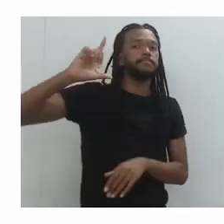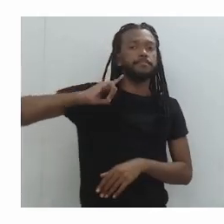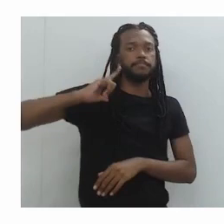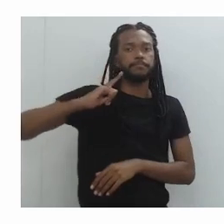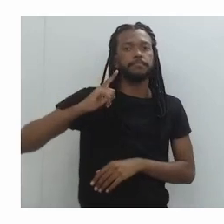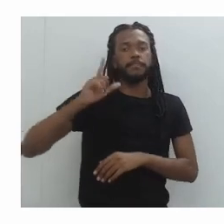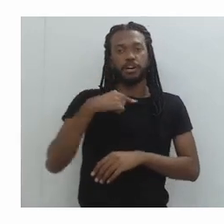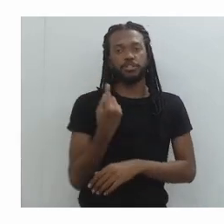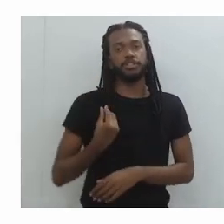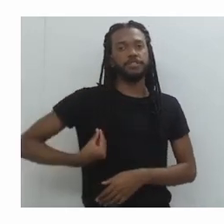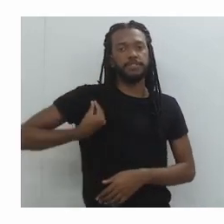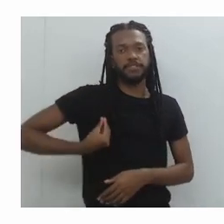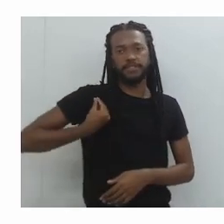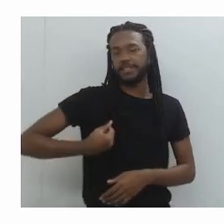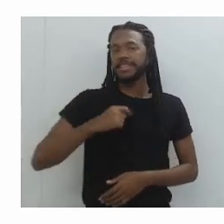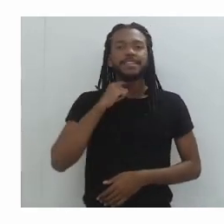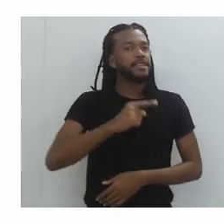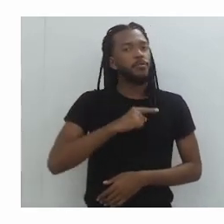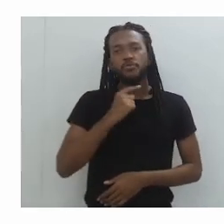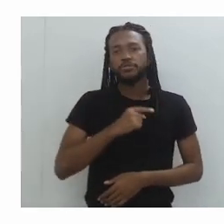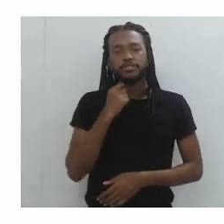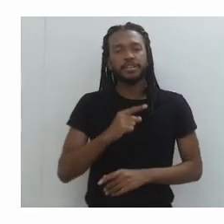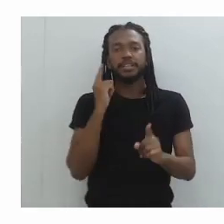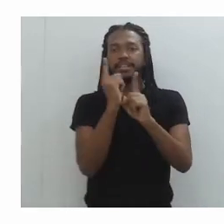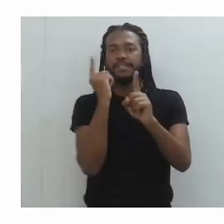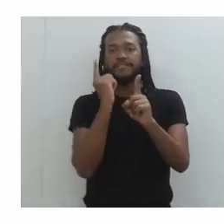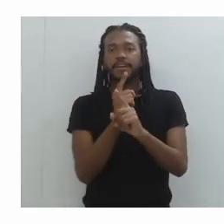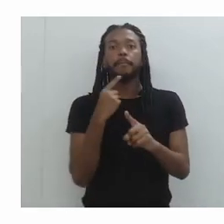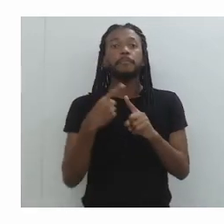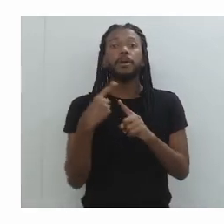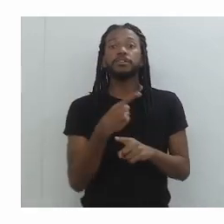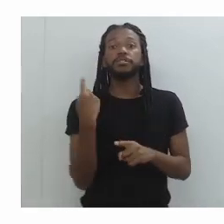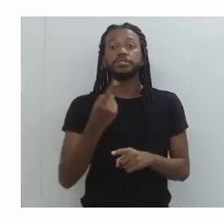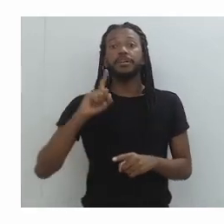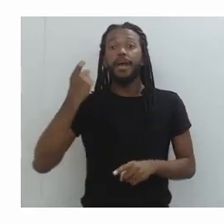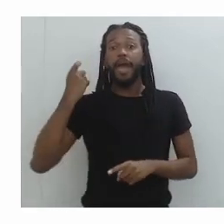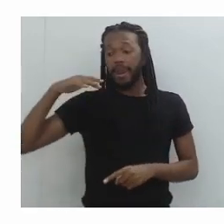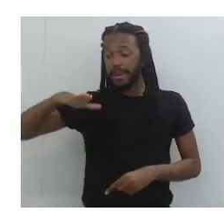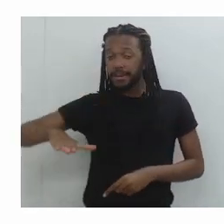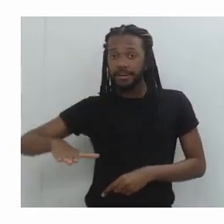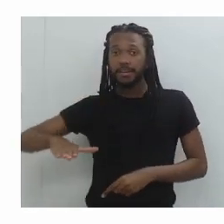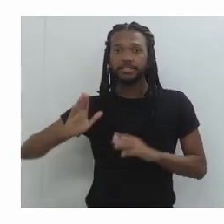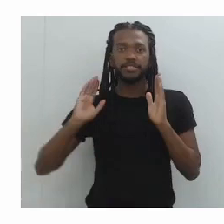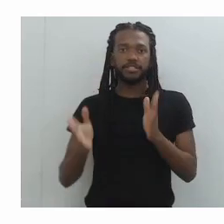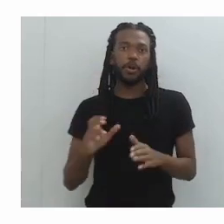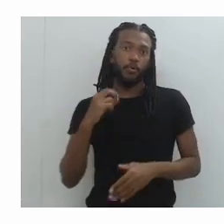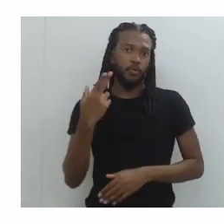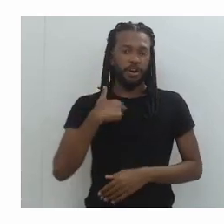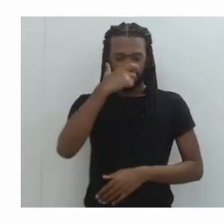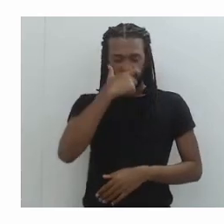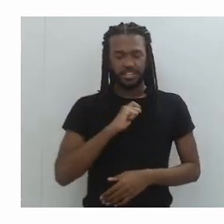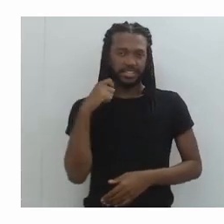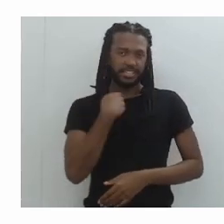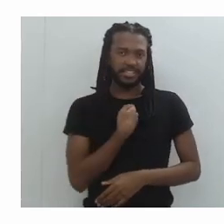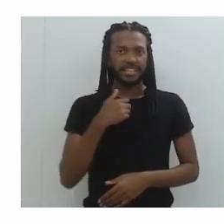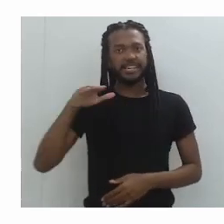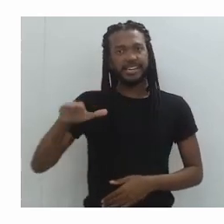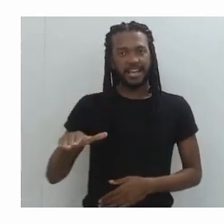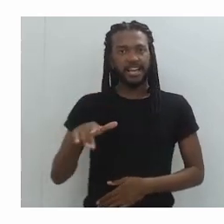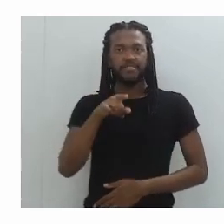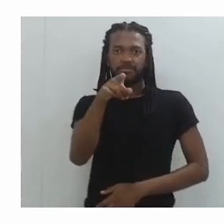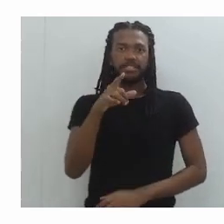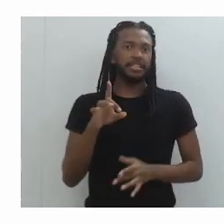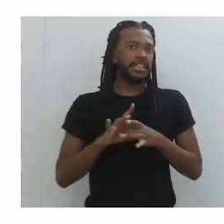está vivenciando, a gente não consegue identificar, porque a gente era criança. Ou a gente é criança, né? Não deixa a